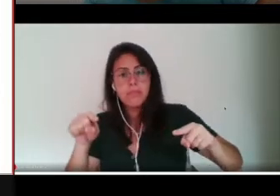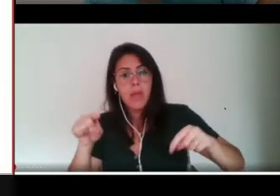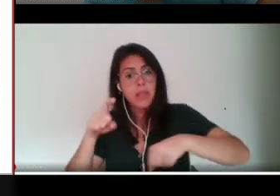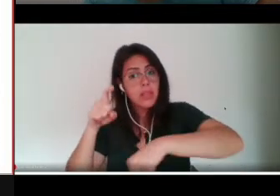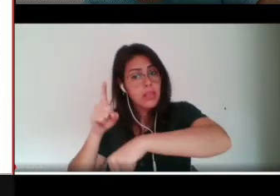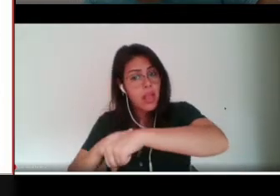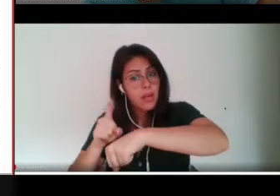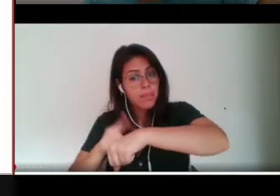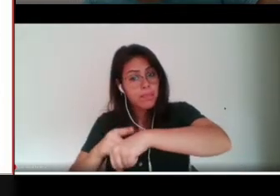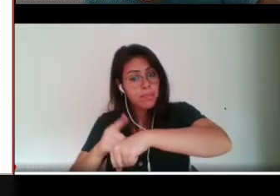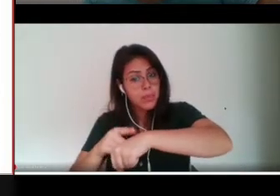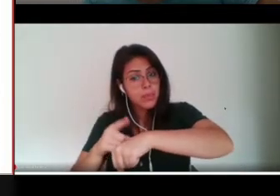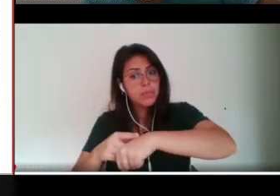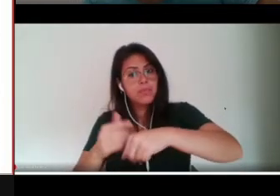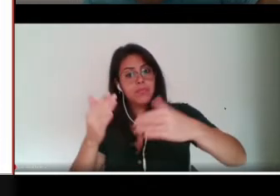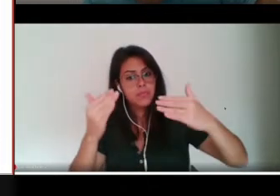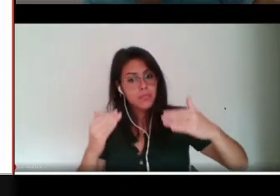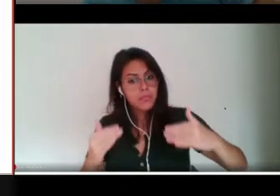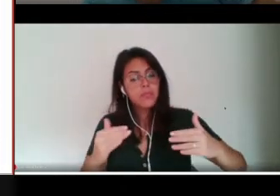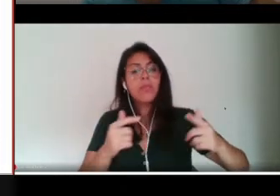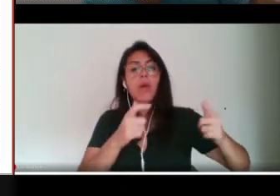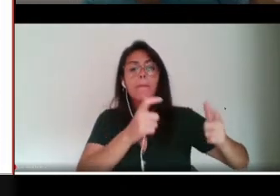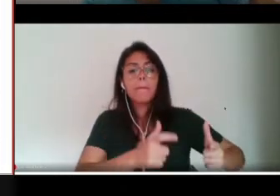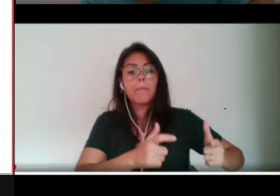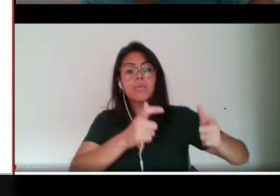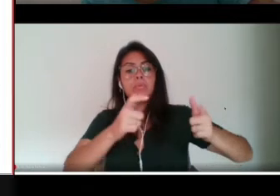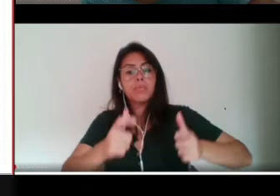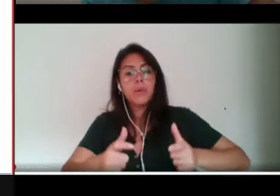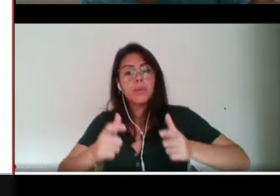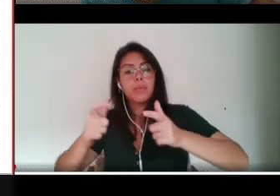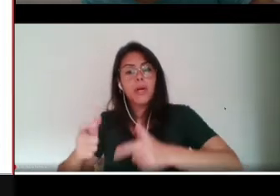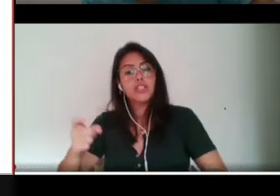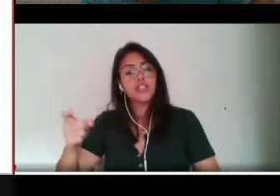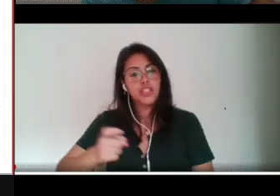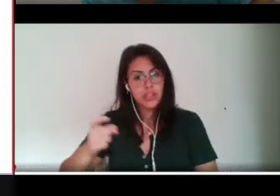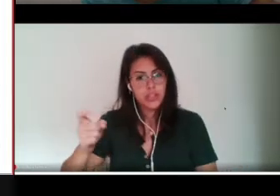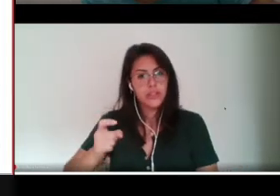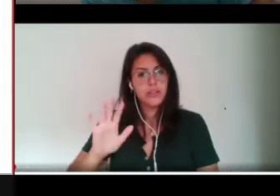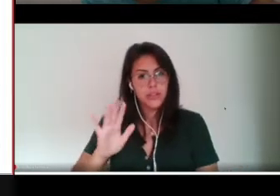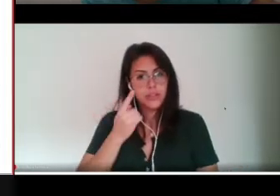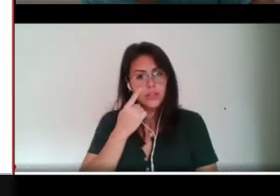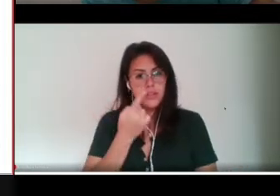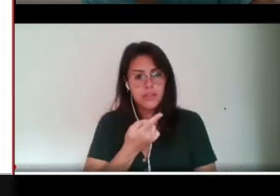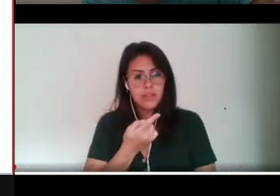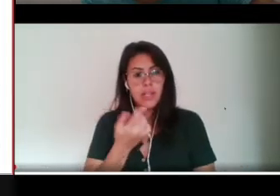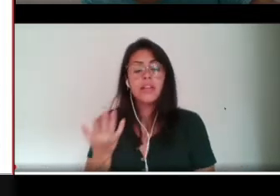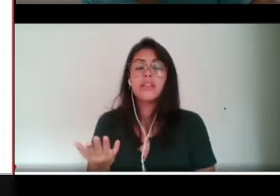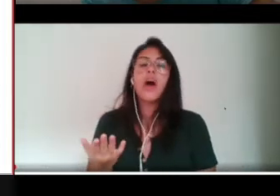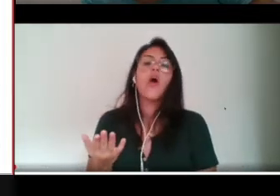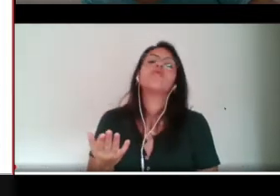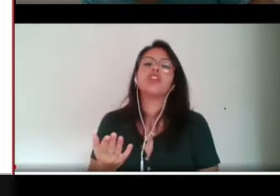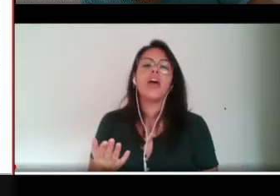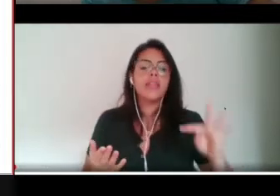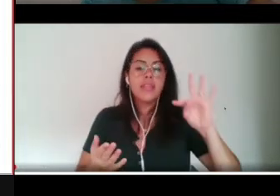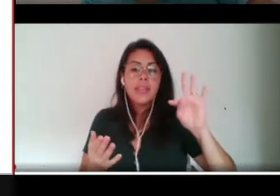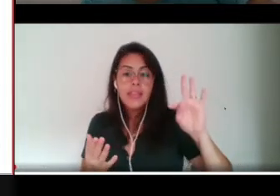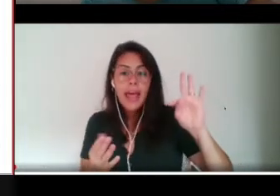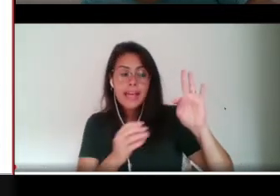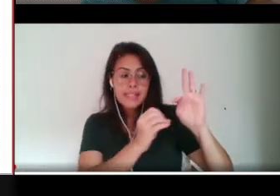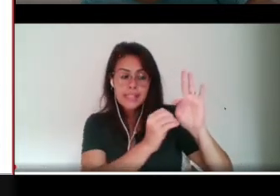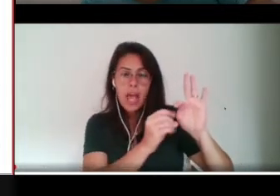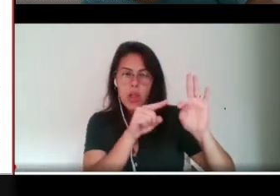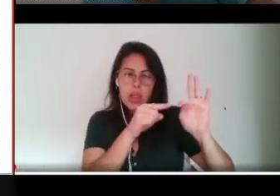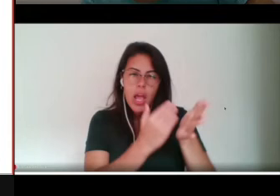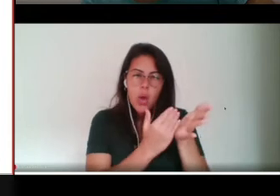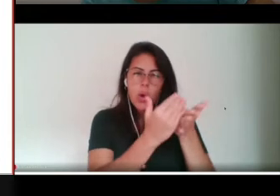a posição x, né? De t igual a 0 a t igual a 4 segundos,